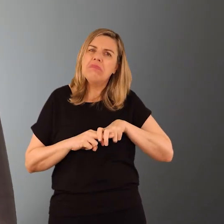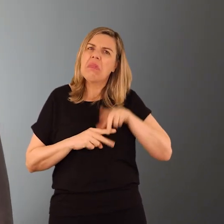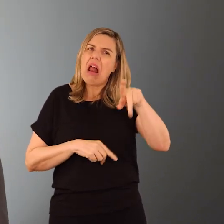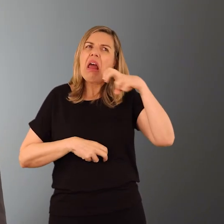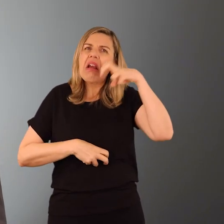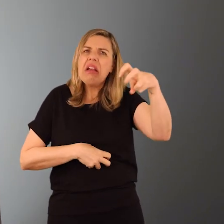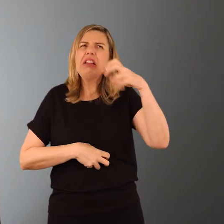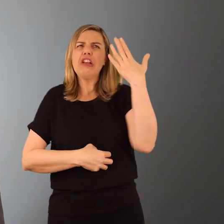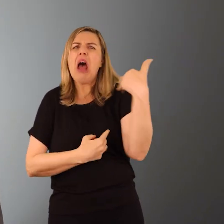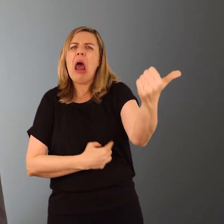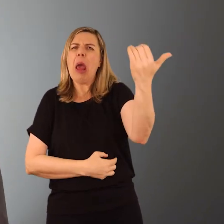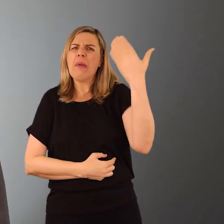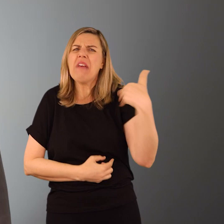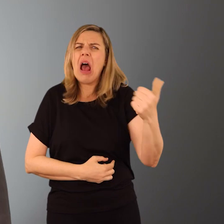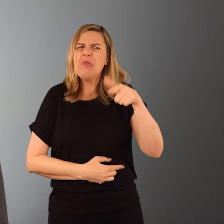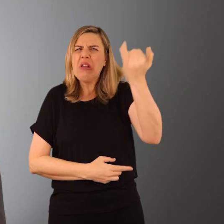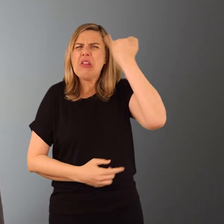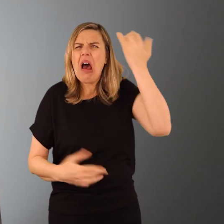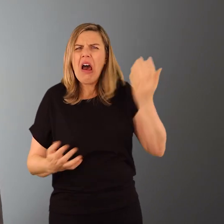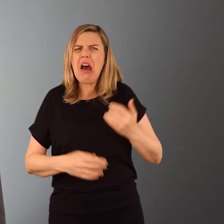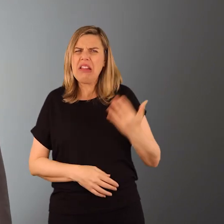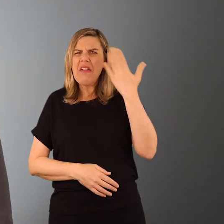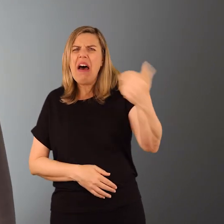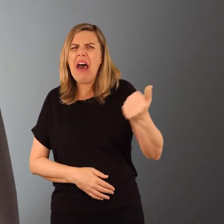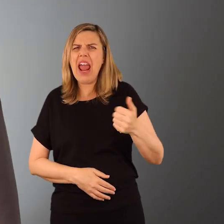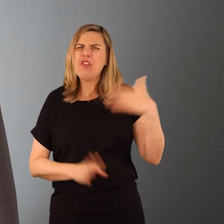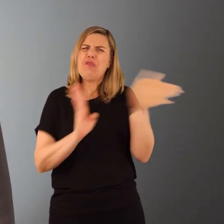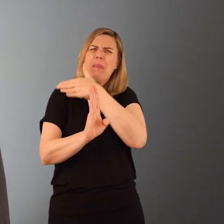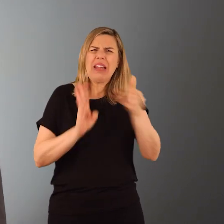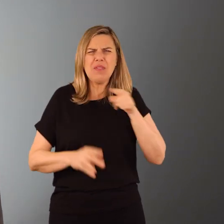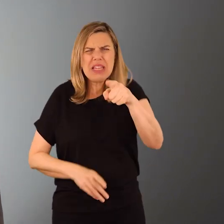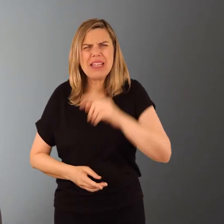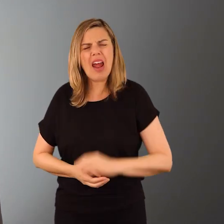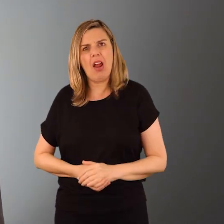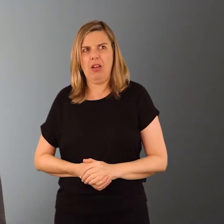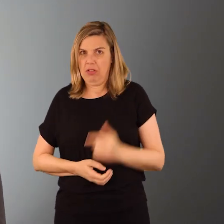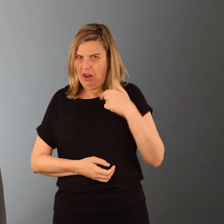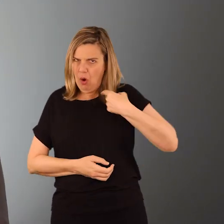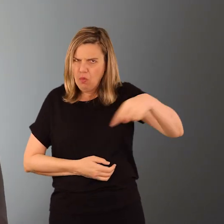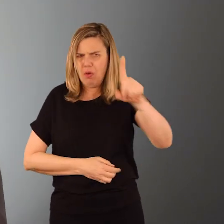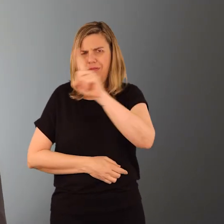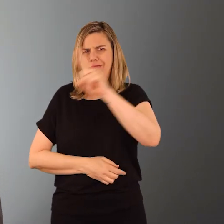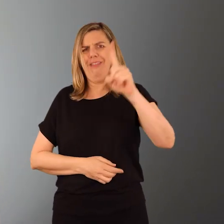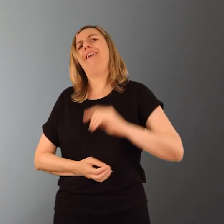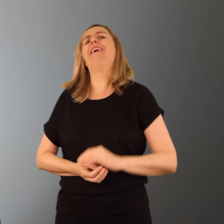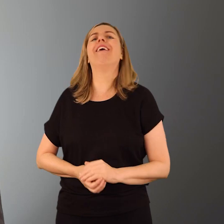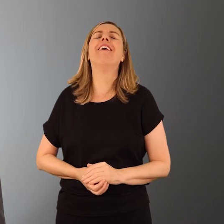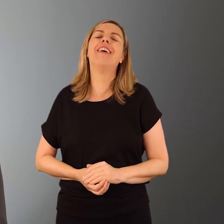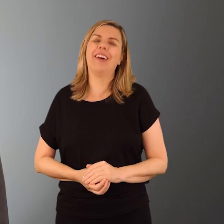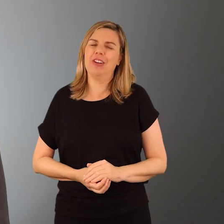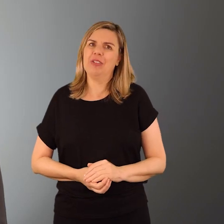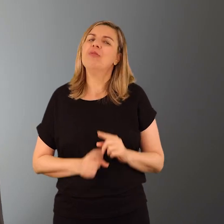cá, sua estúpida, dá na tua cara. Eu não vou, né? Eu não